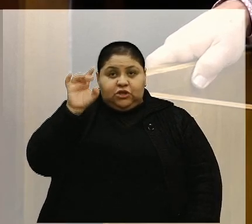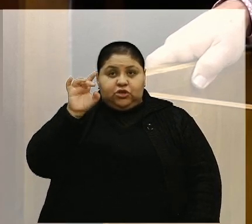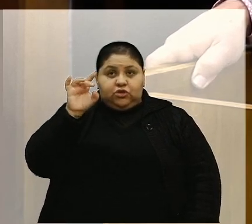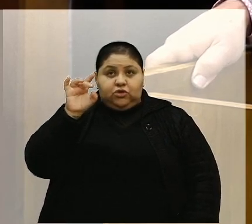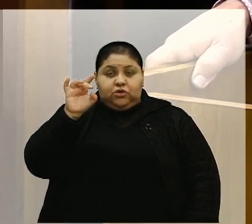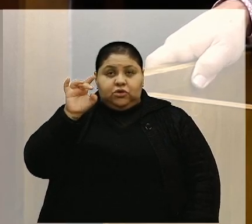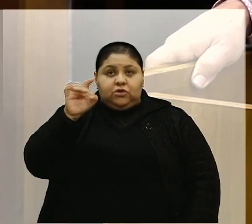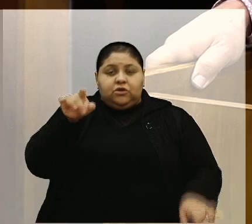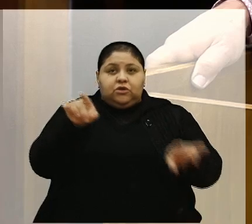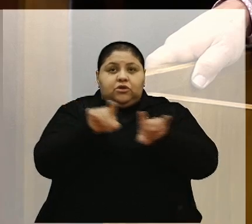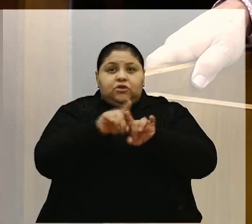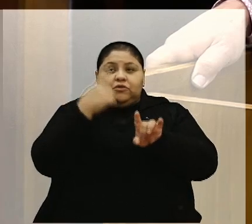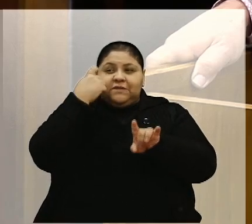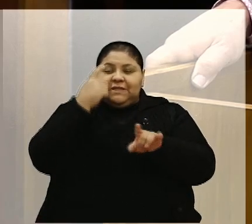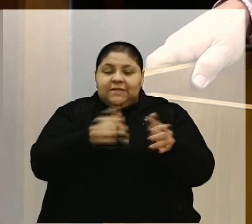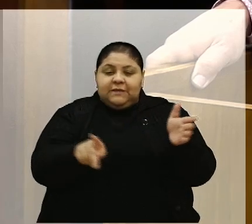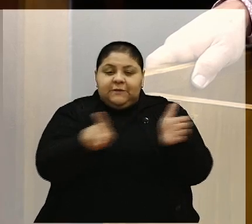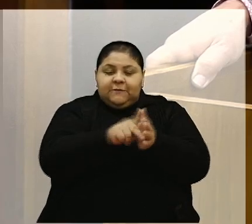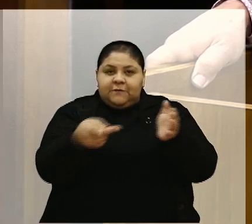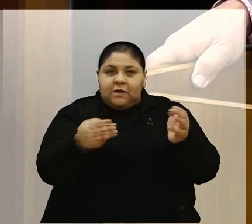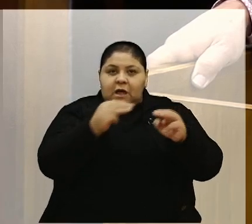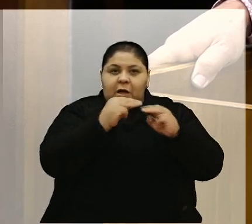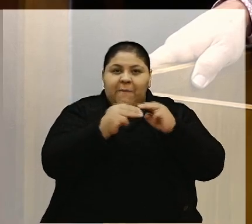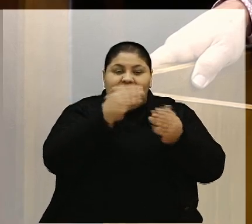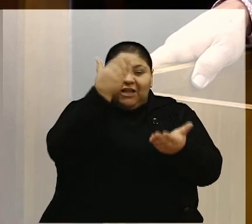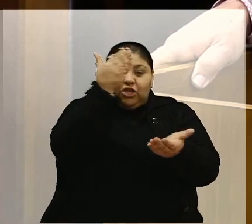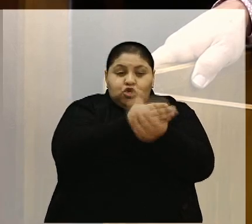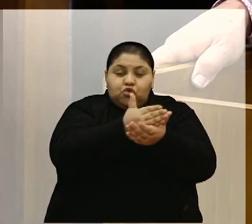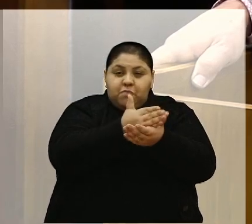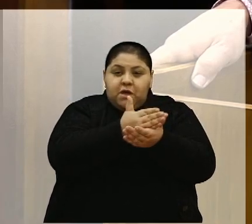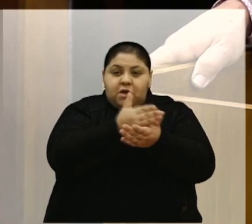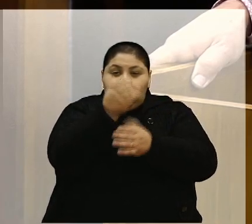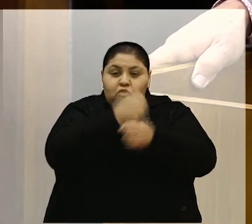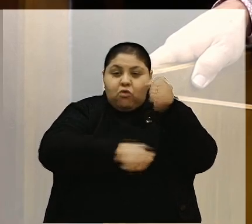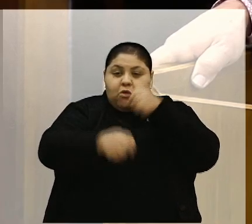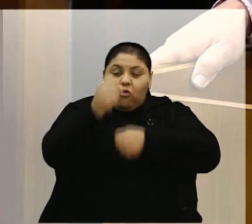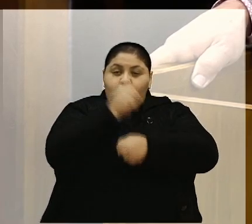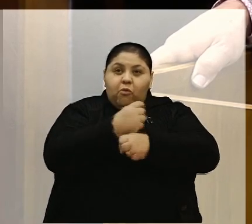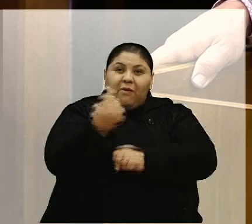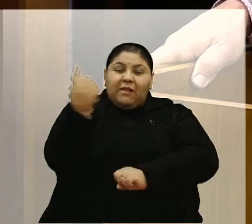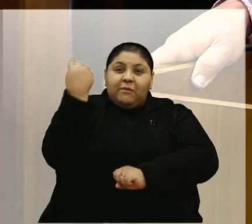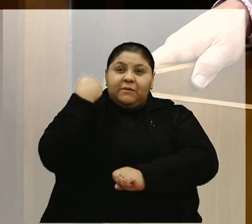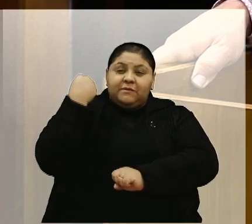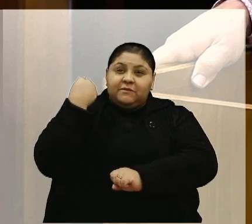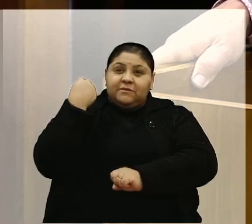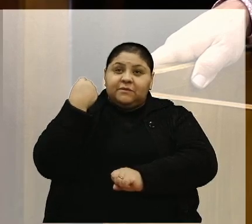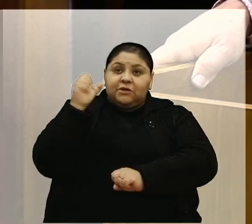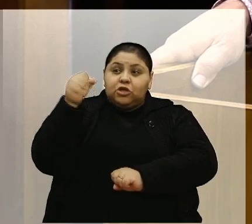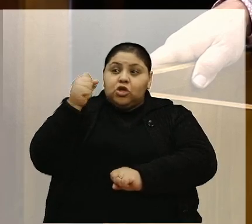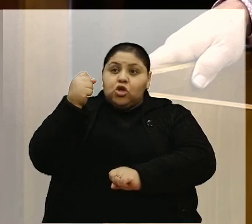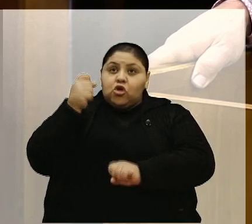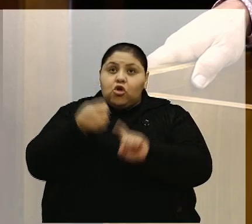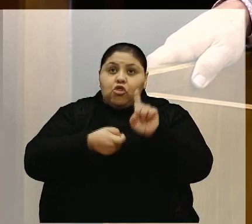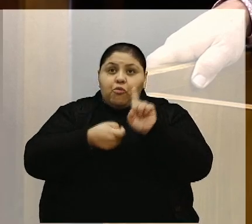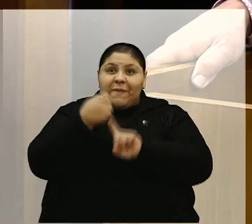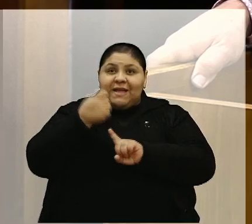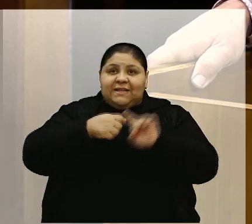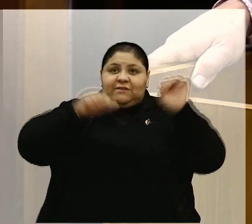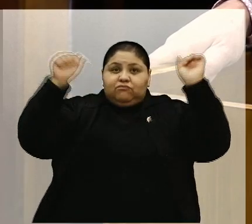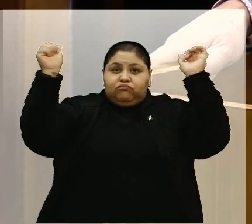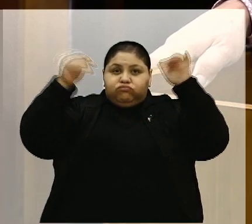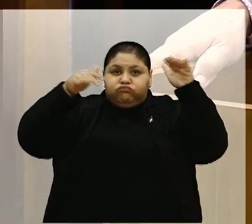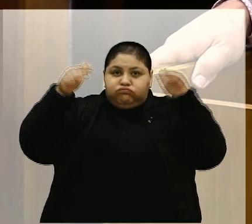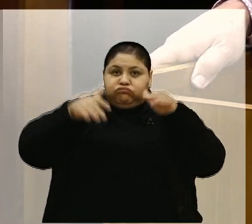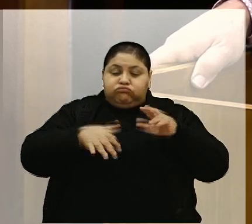esse maquinário chegou no meio do ano passado e que 8 meses de chuva, e ali